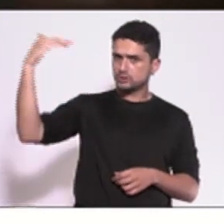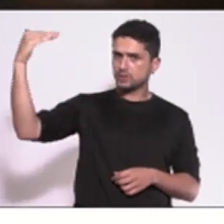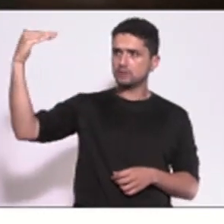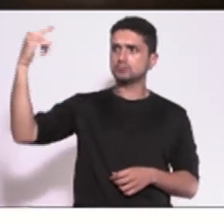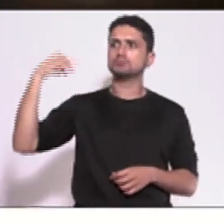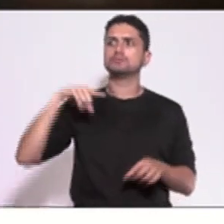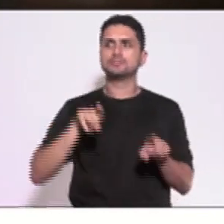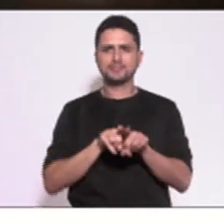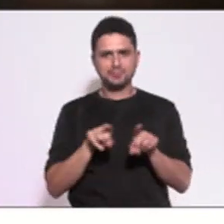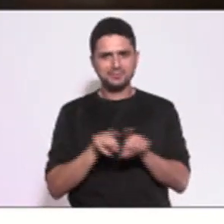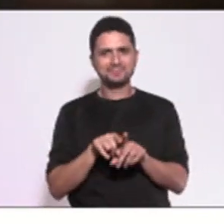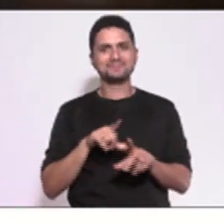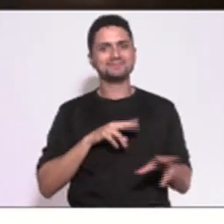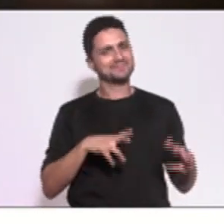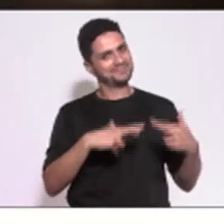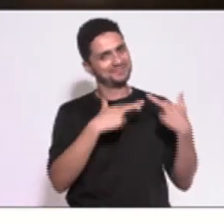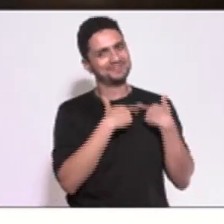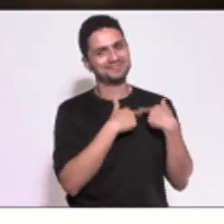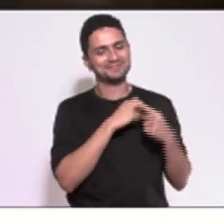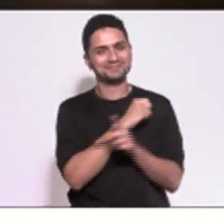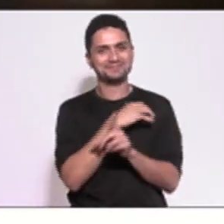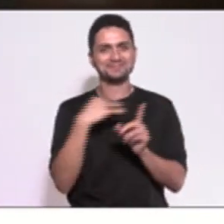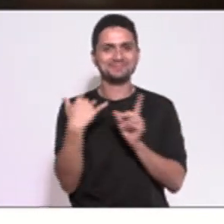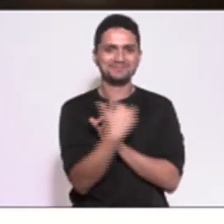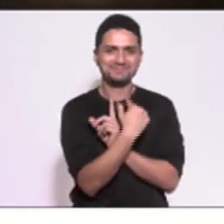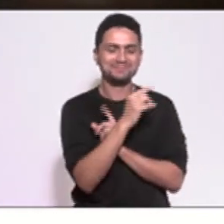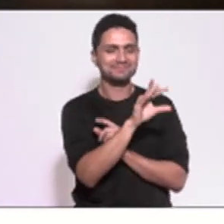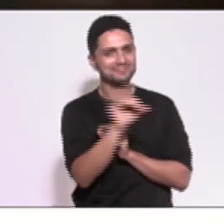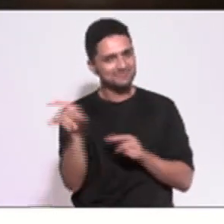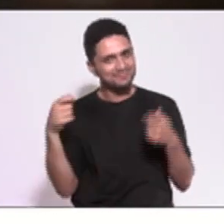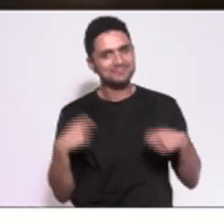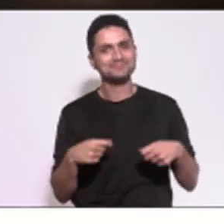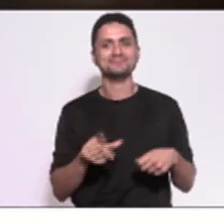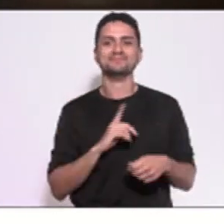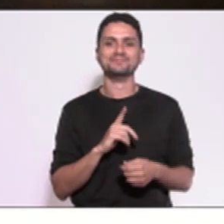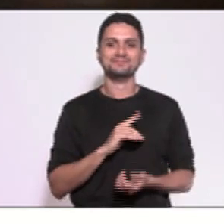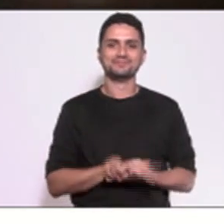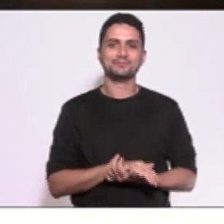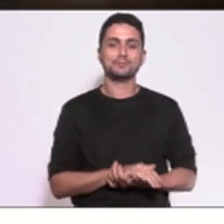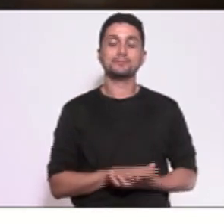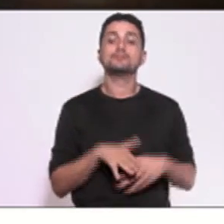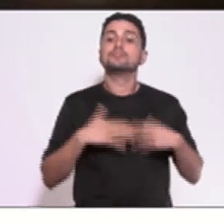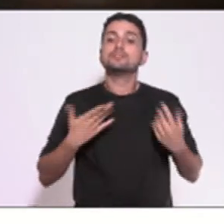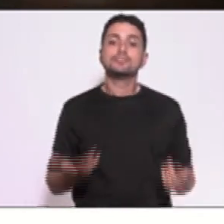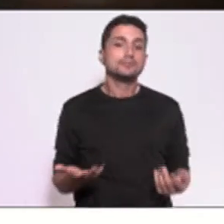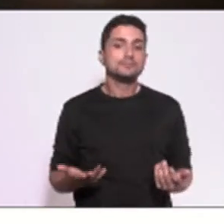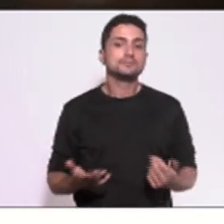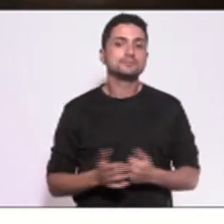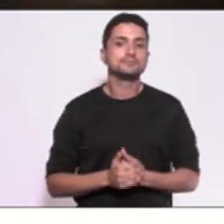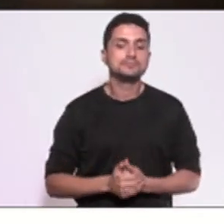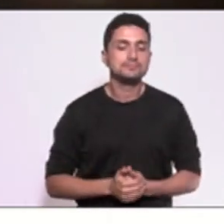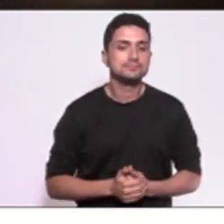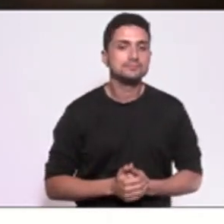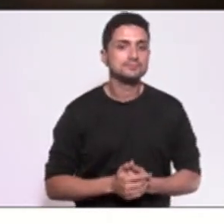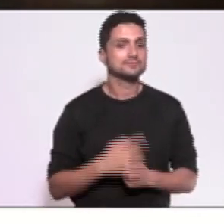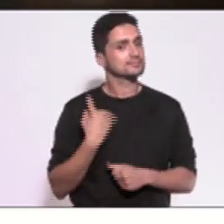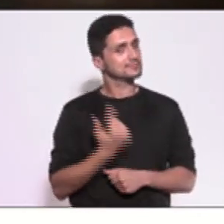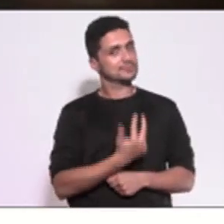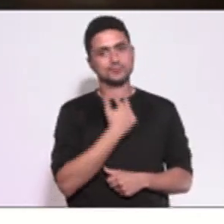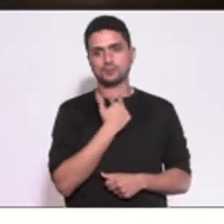responsabilidade social que cada um de nós deve ter. Ou seja, não